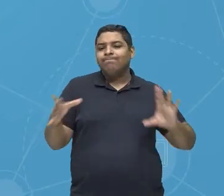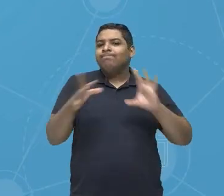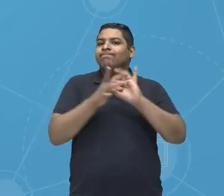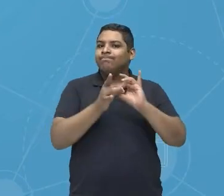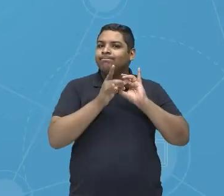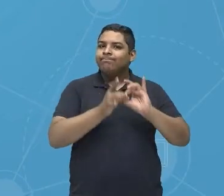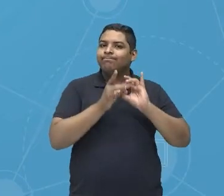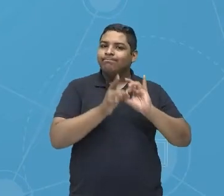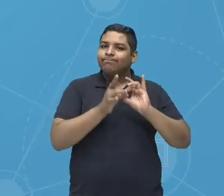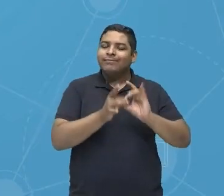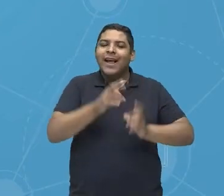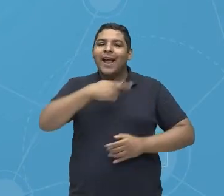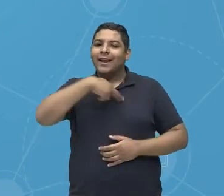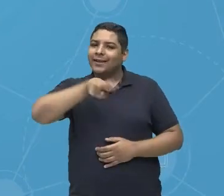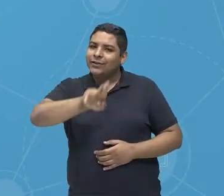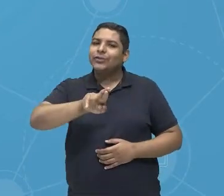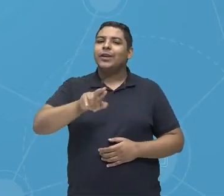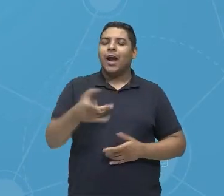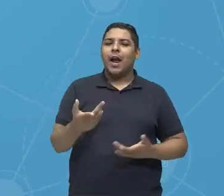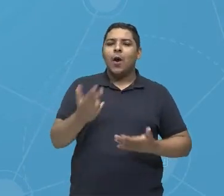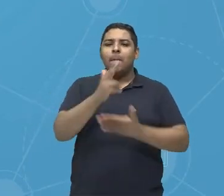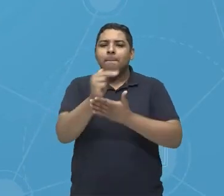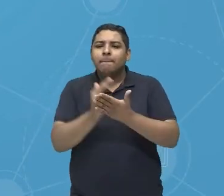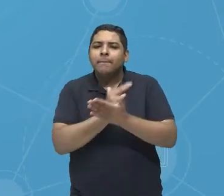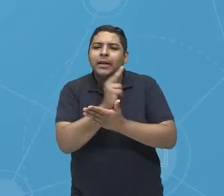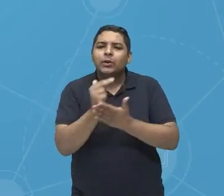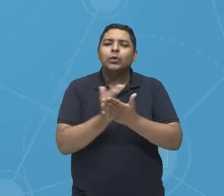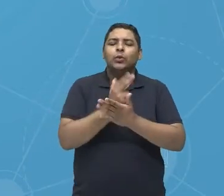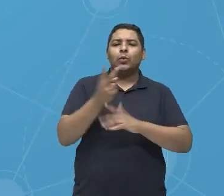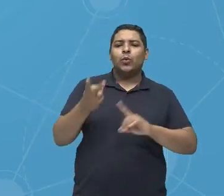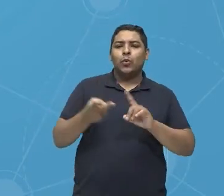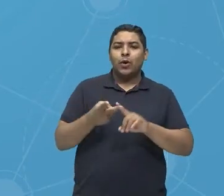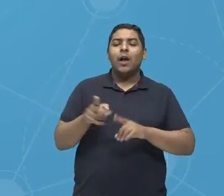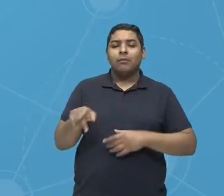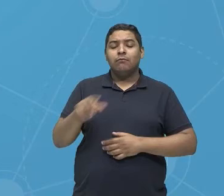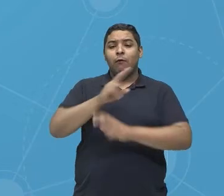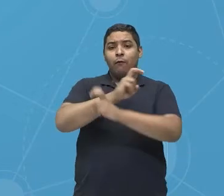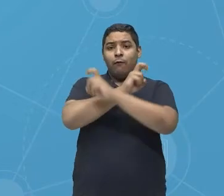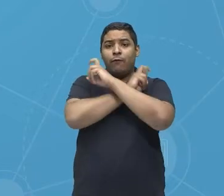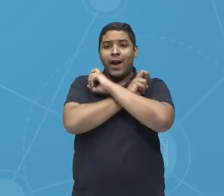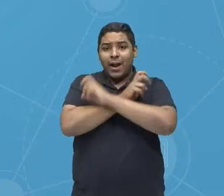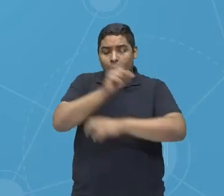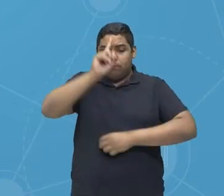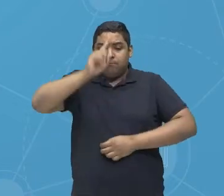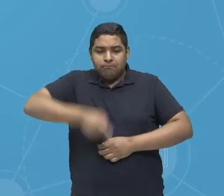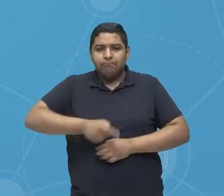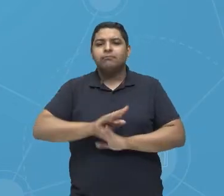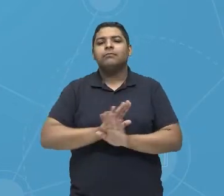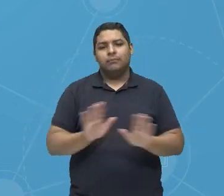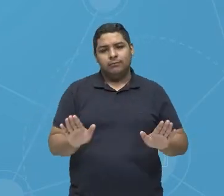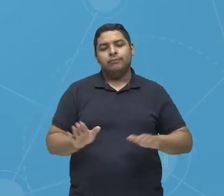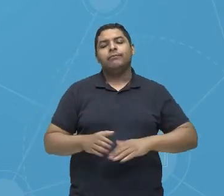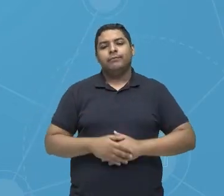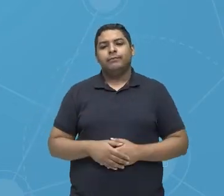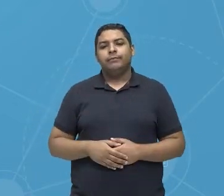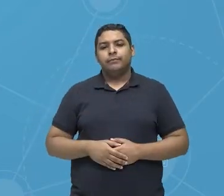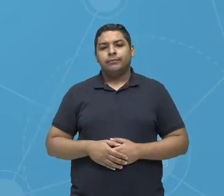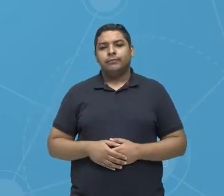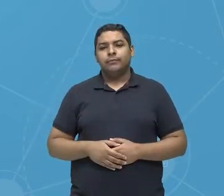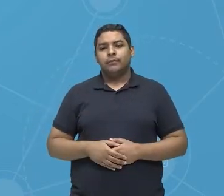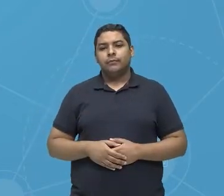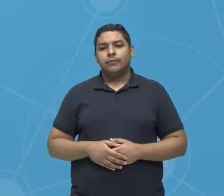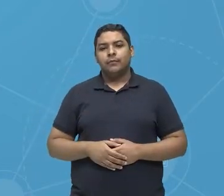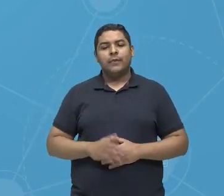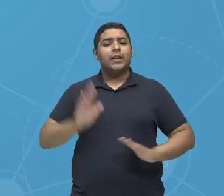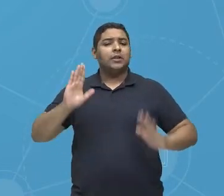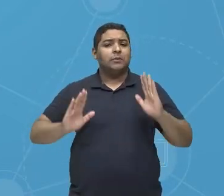à questão das pinturas. Quem determinava era o faraó. tá? Então, como o faraó determinava, e nesse período